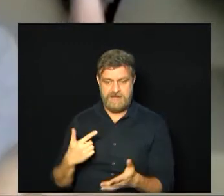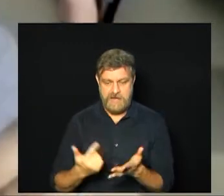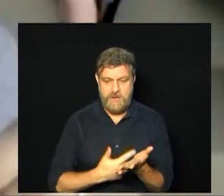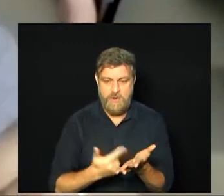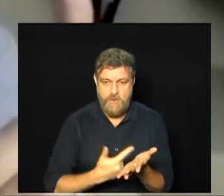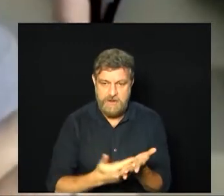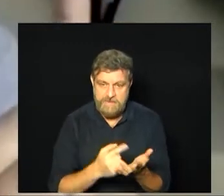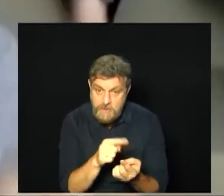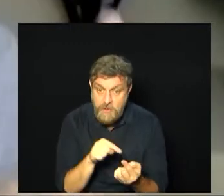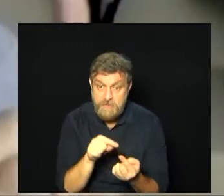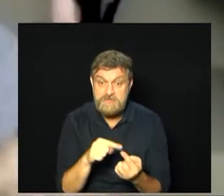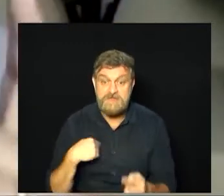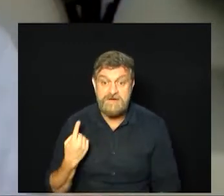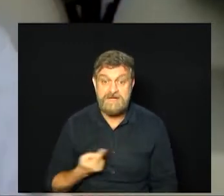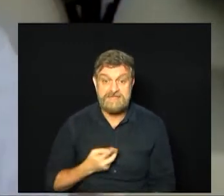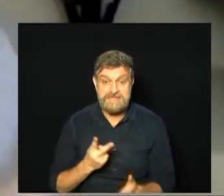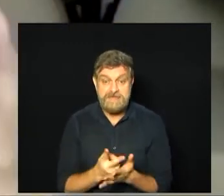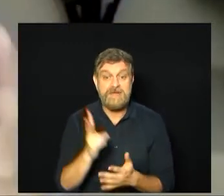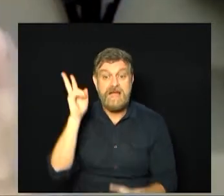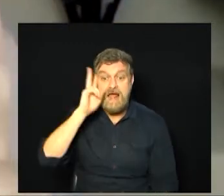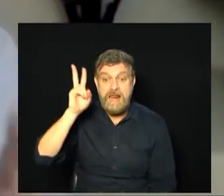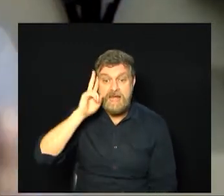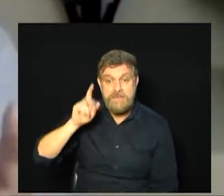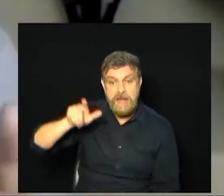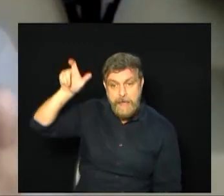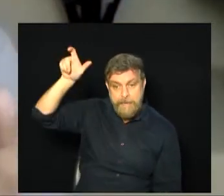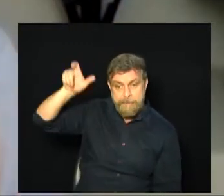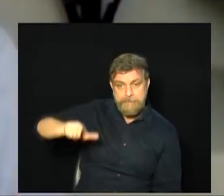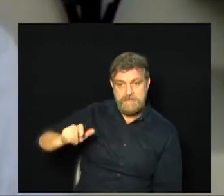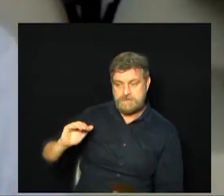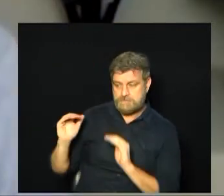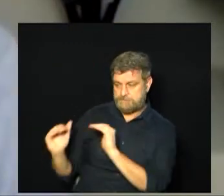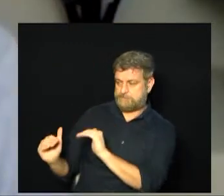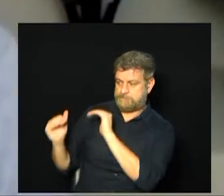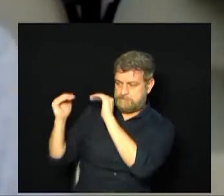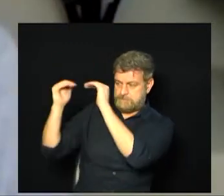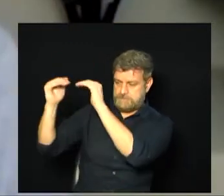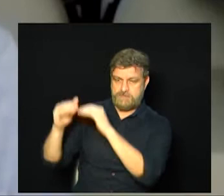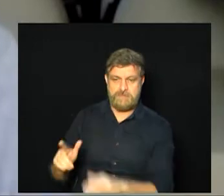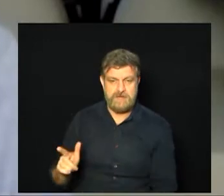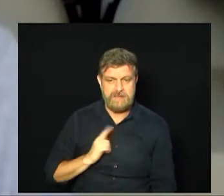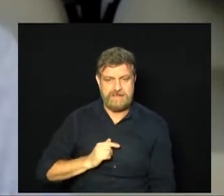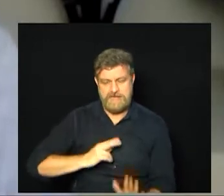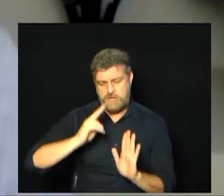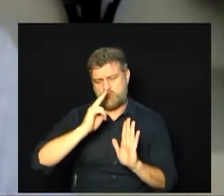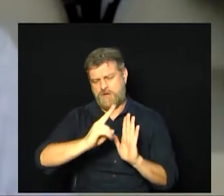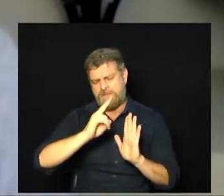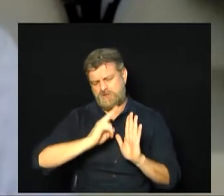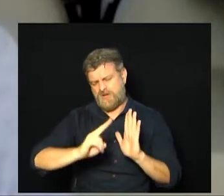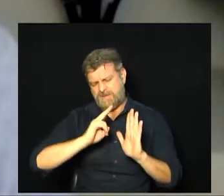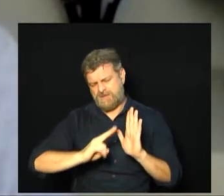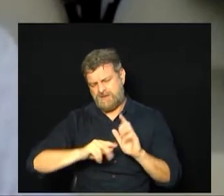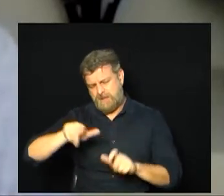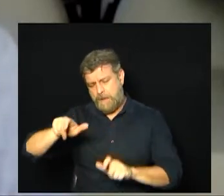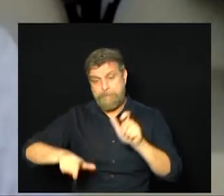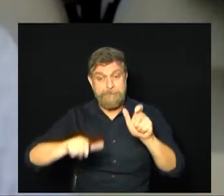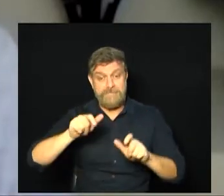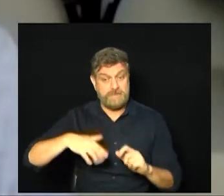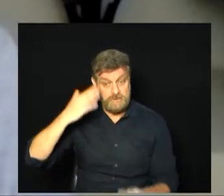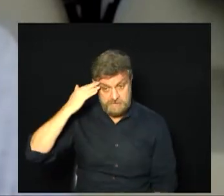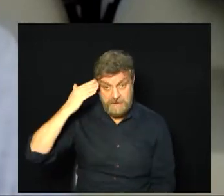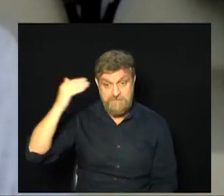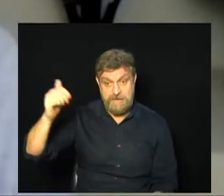esse, é a gente sempre relembrar quem de direito, como João do Pulo, Nádia Comaneci, Oscar,